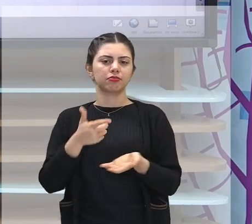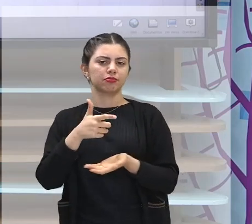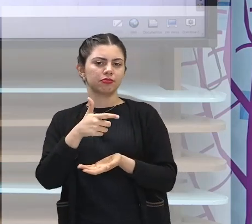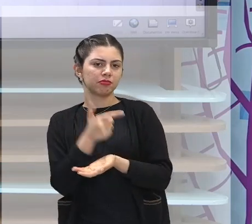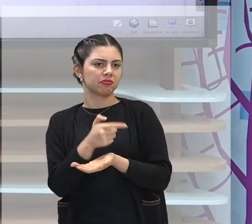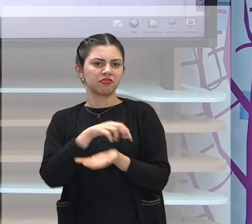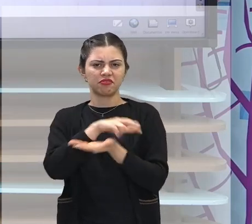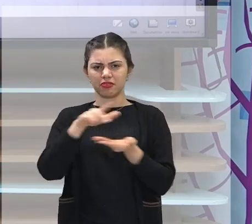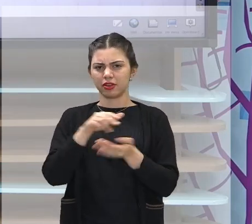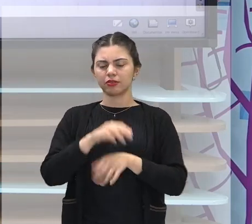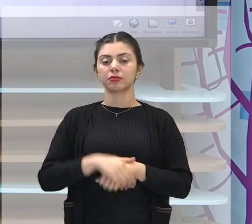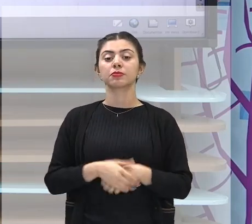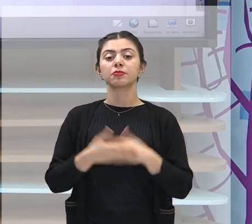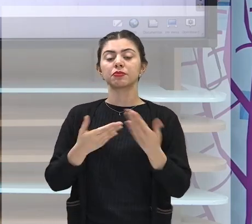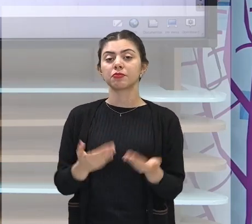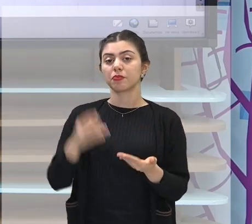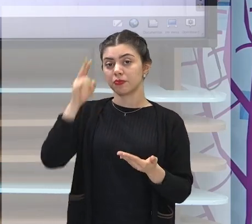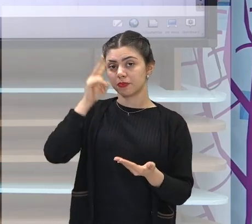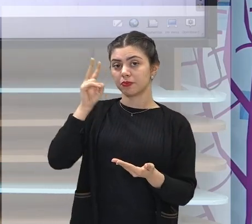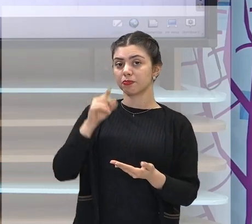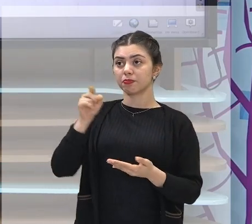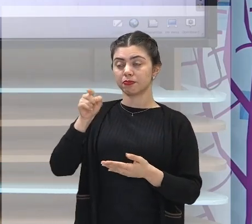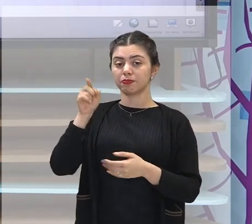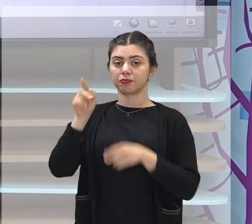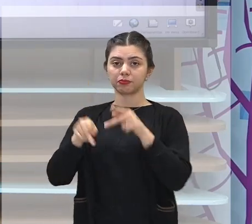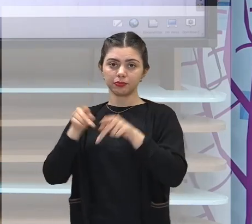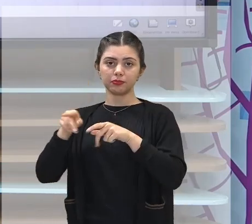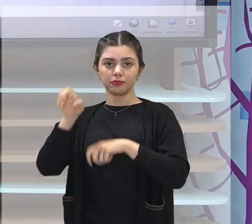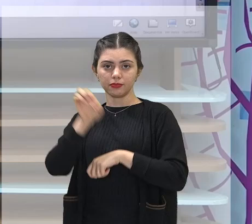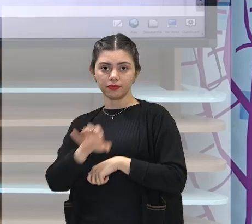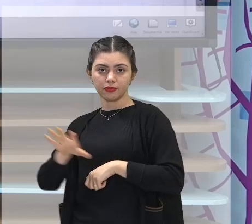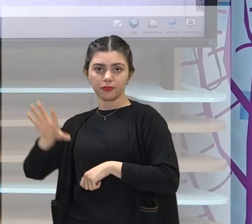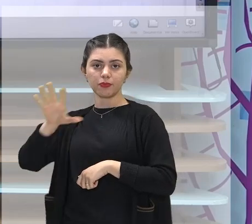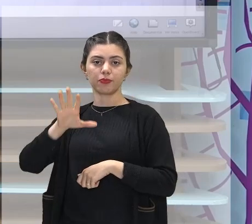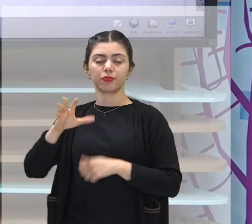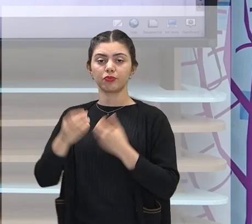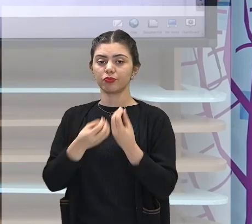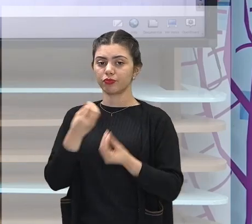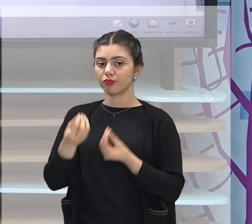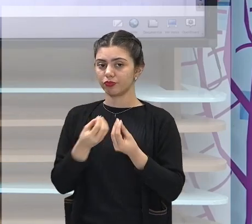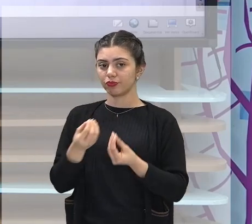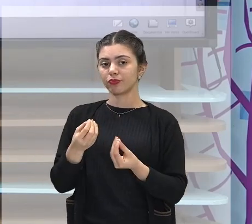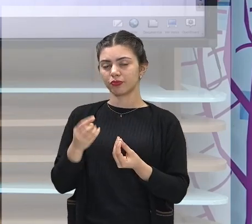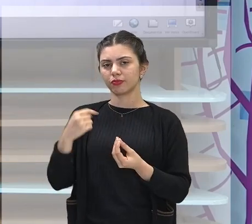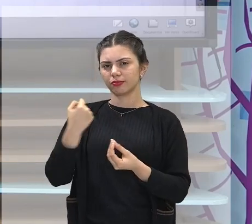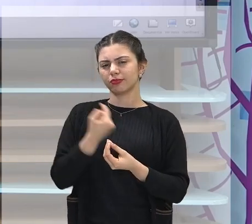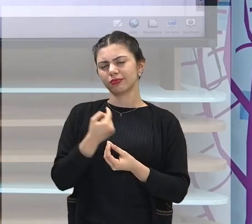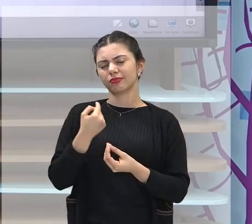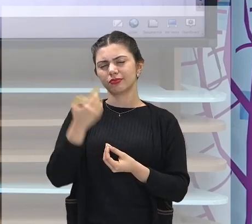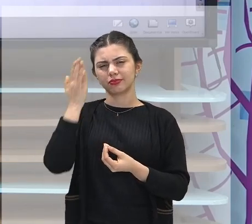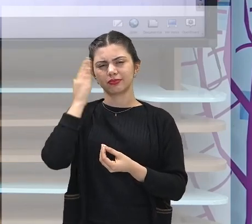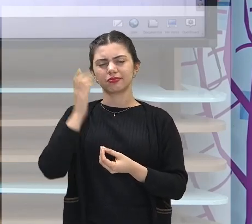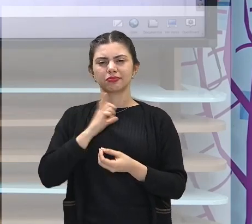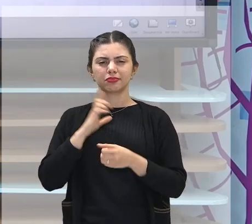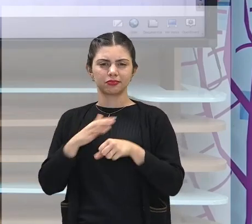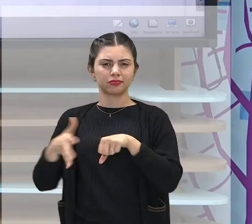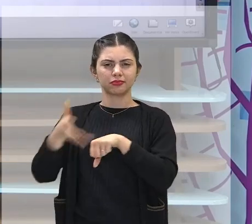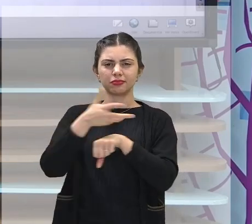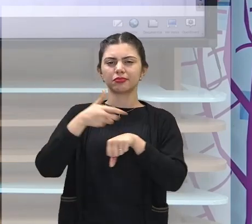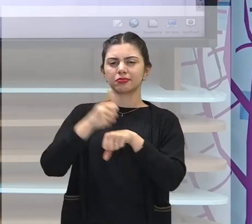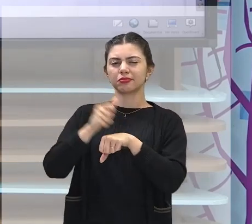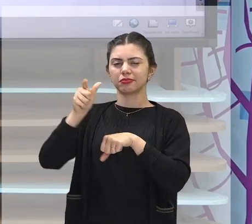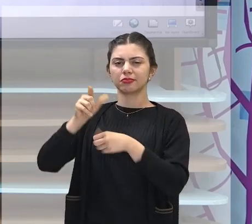povo europeu, ele foi favorecido dentro do processo colonizador das